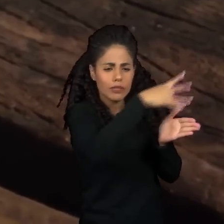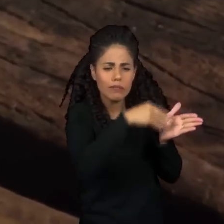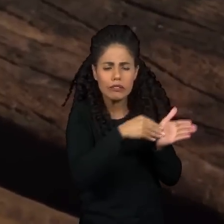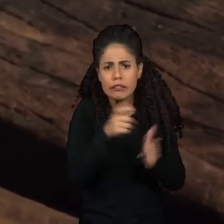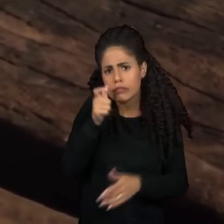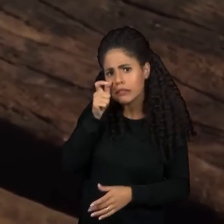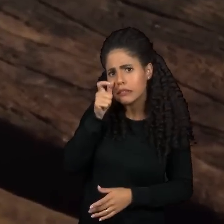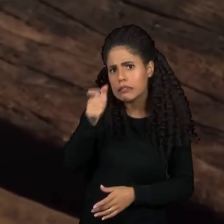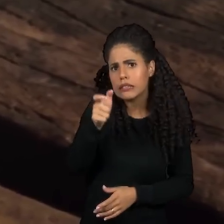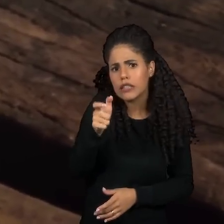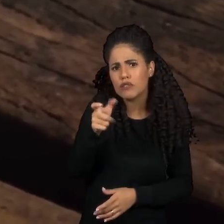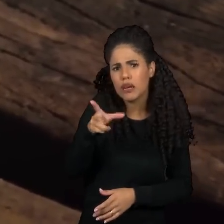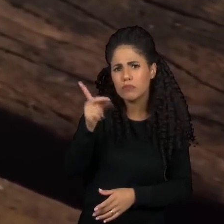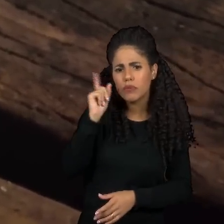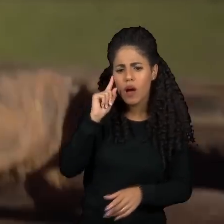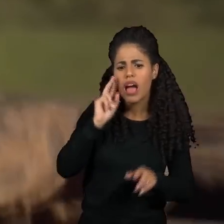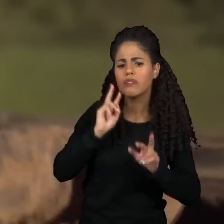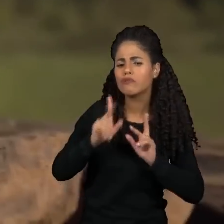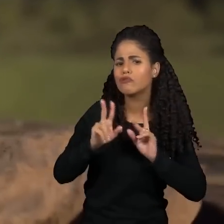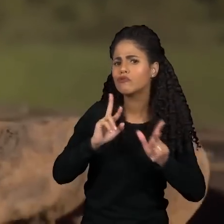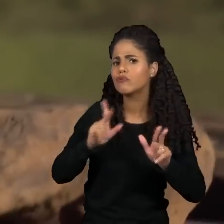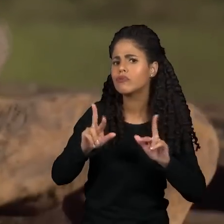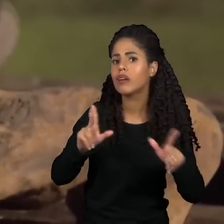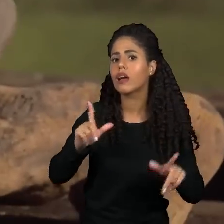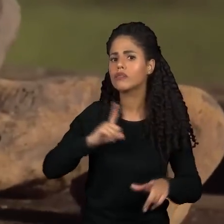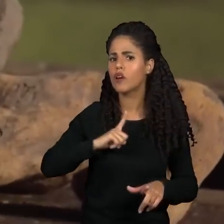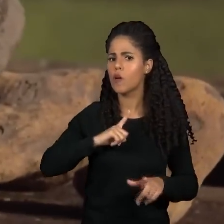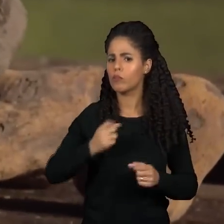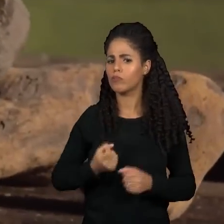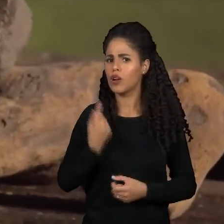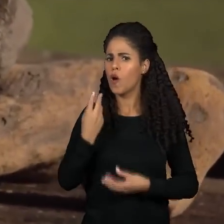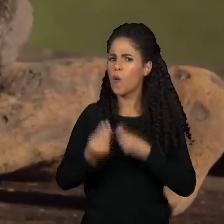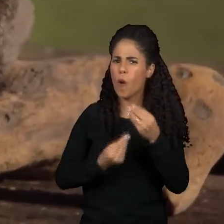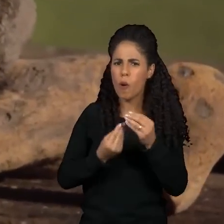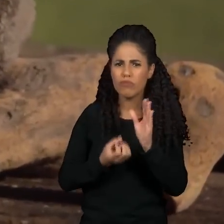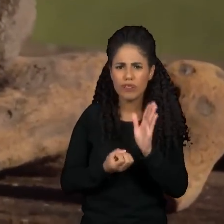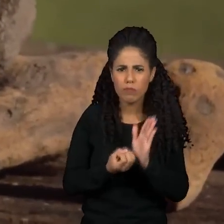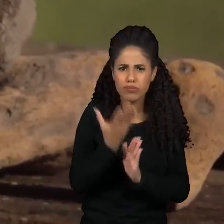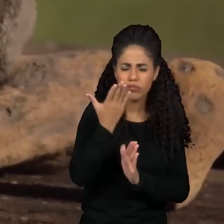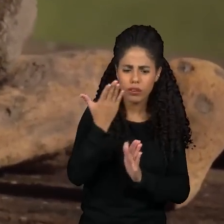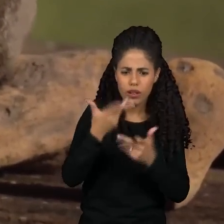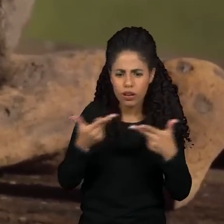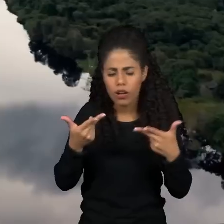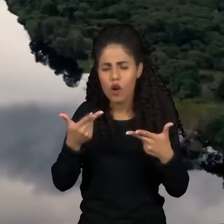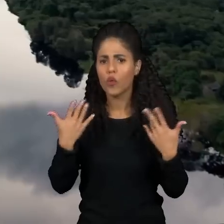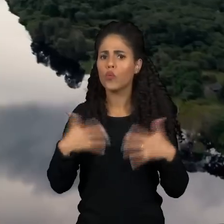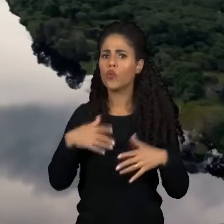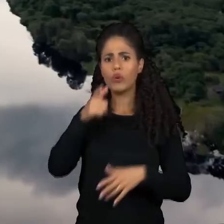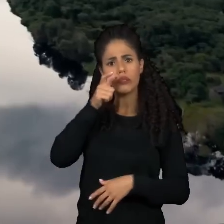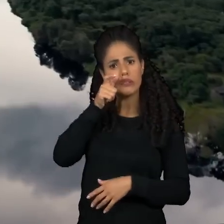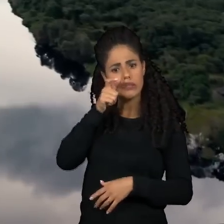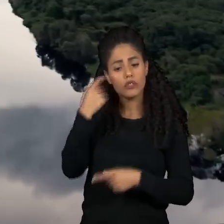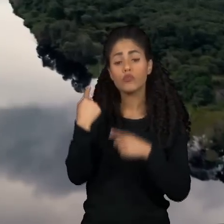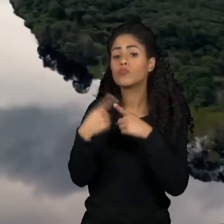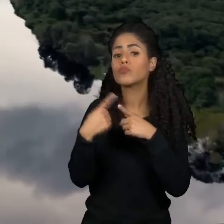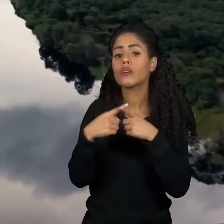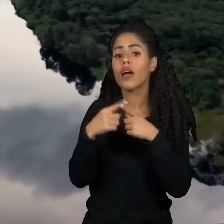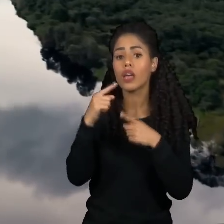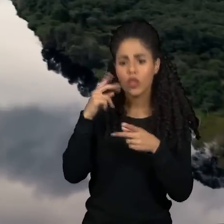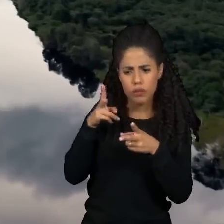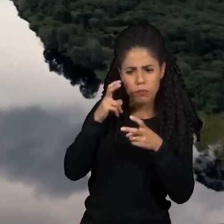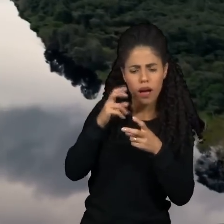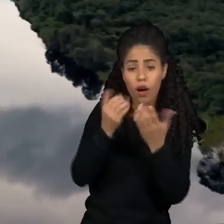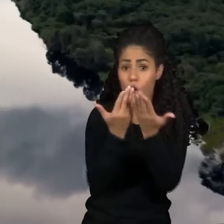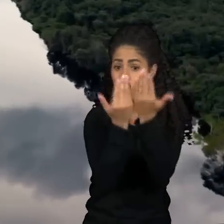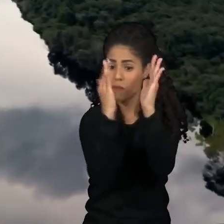que essas cerâmicas antigas são diferentes entre si. Então parece que a cerâmica foi inventada mais de uma vez. Isso é muito interessante também, por quê? Porque quando a gente olha para a